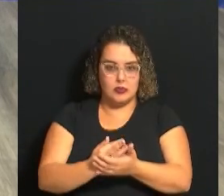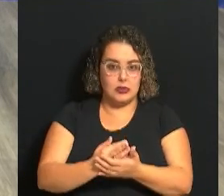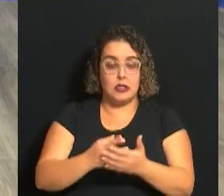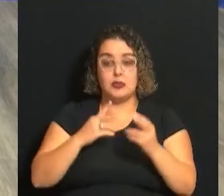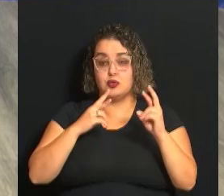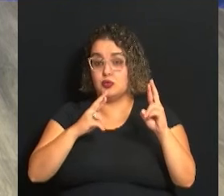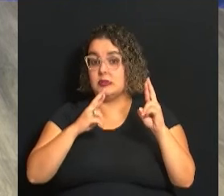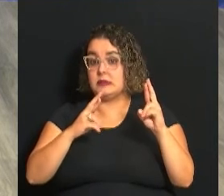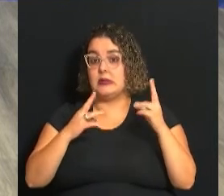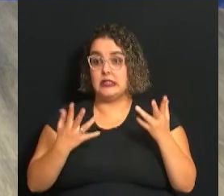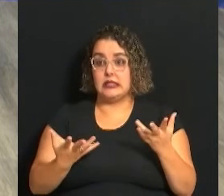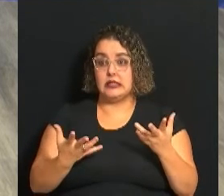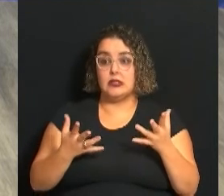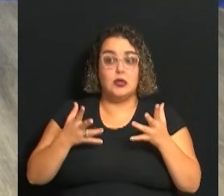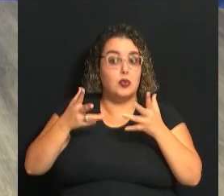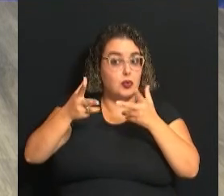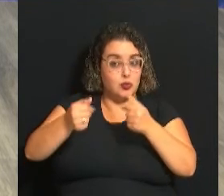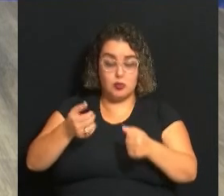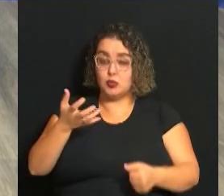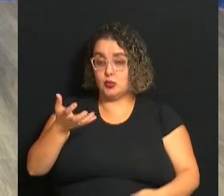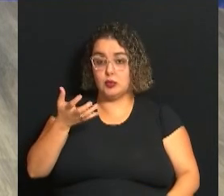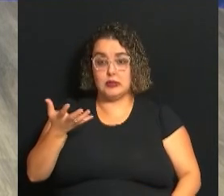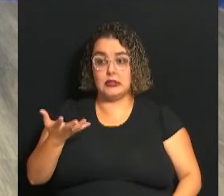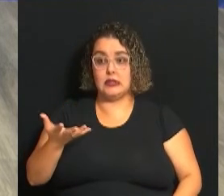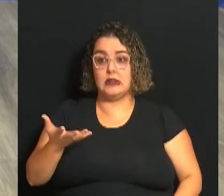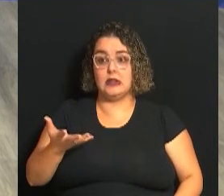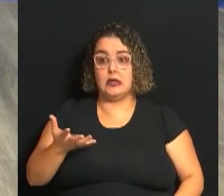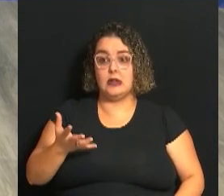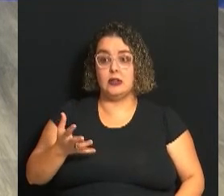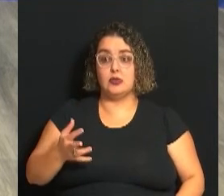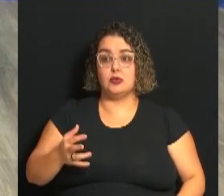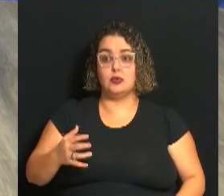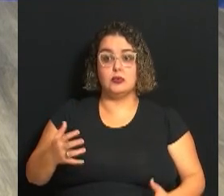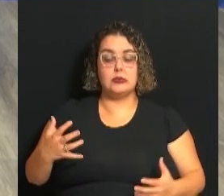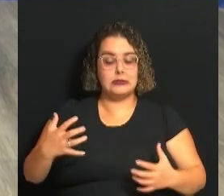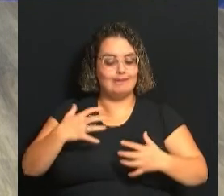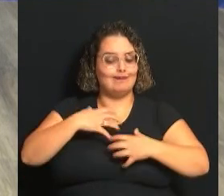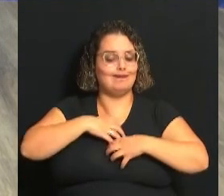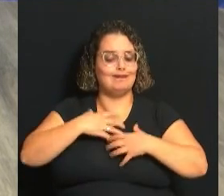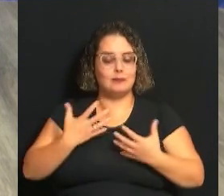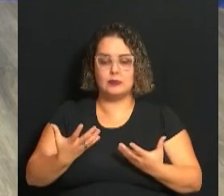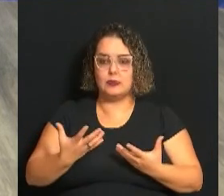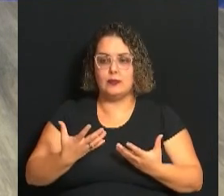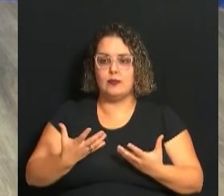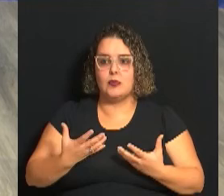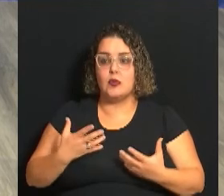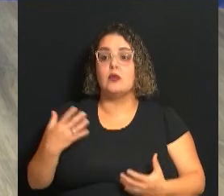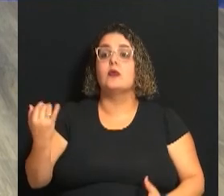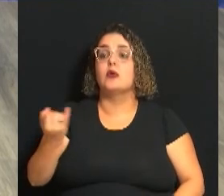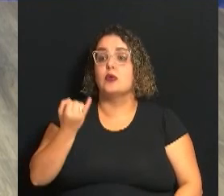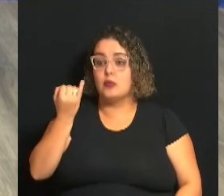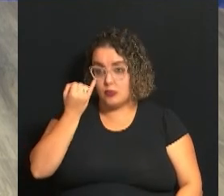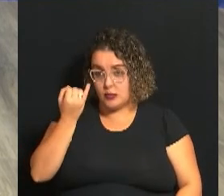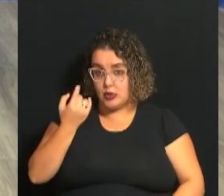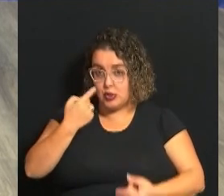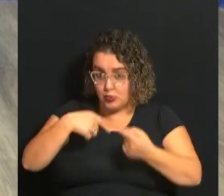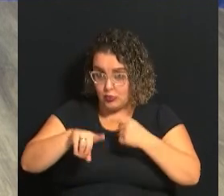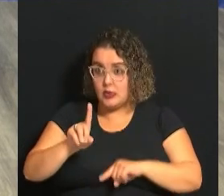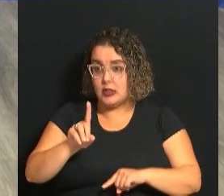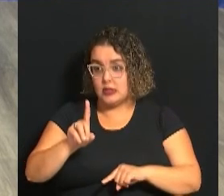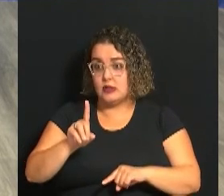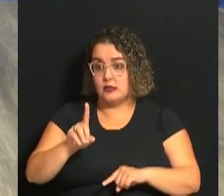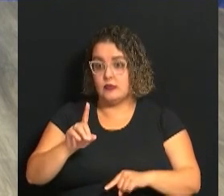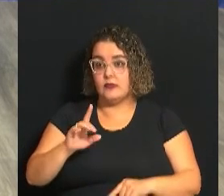esperança, tudo que você queria ali, toda essa sua energia, tudo foi fundamental para a sua recuperação.